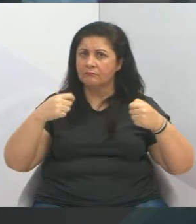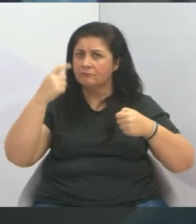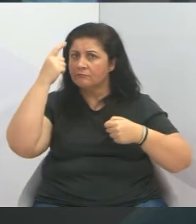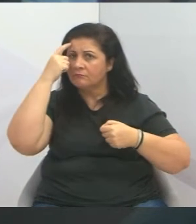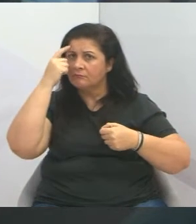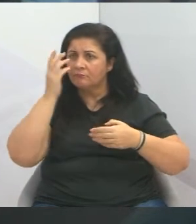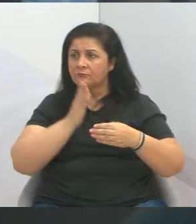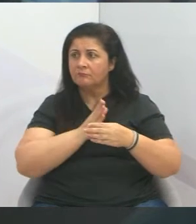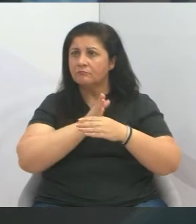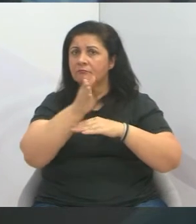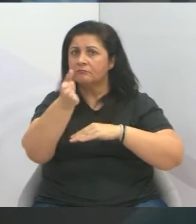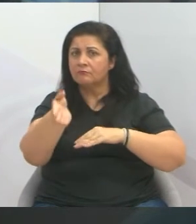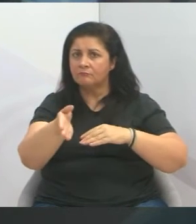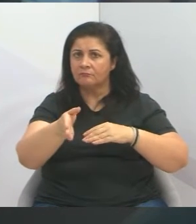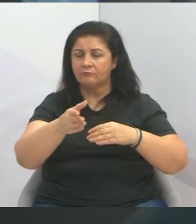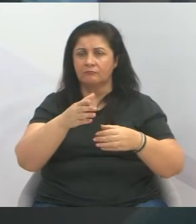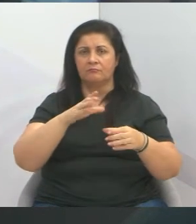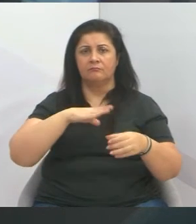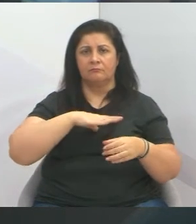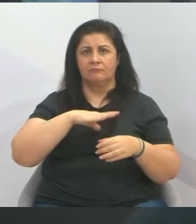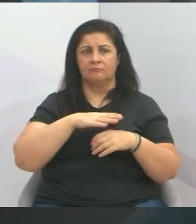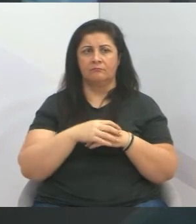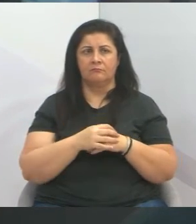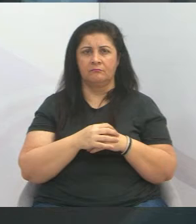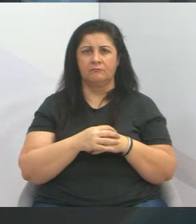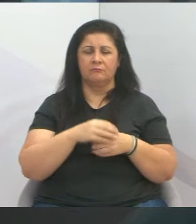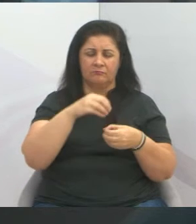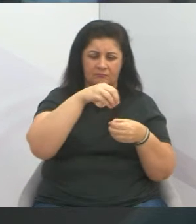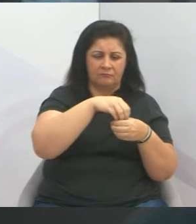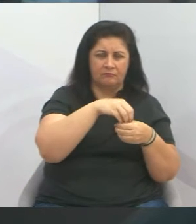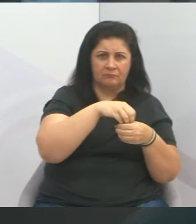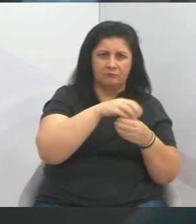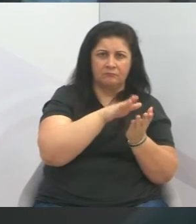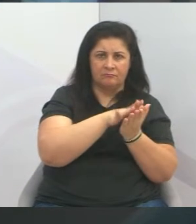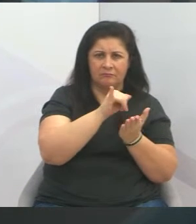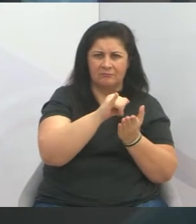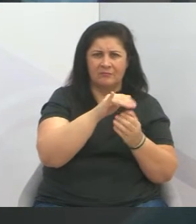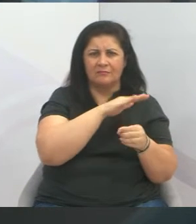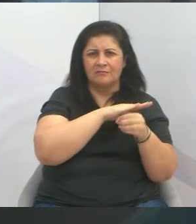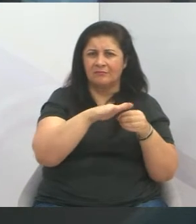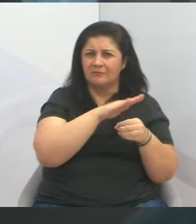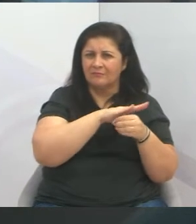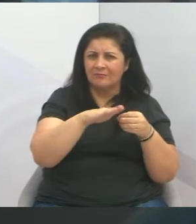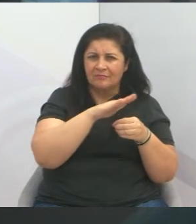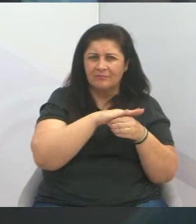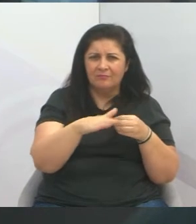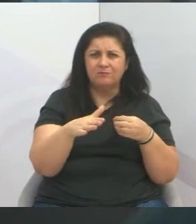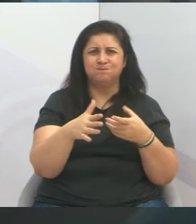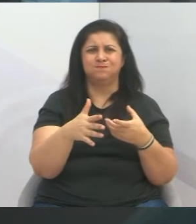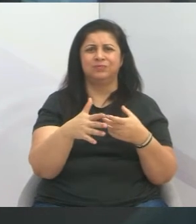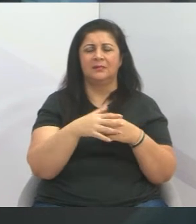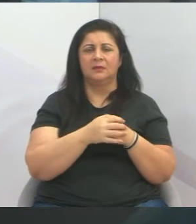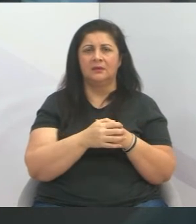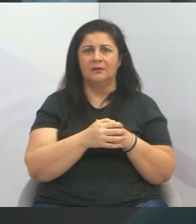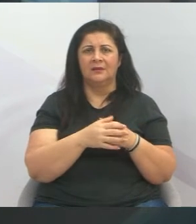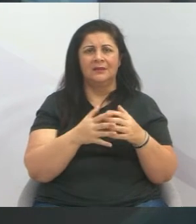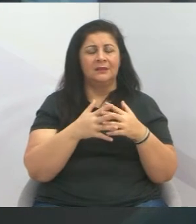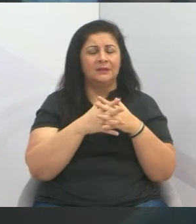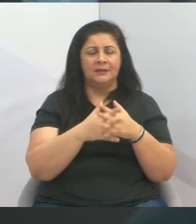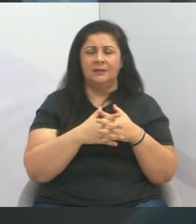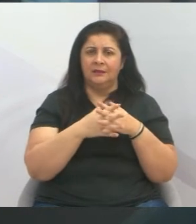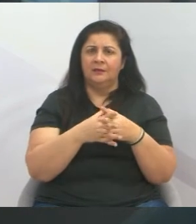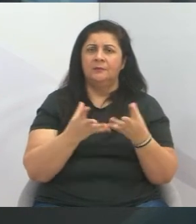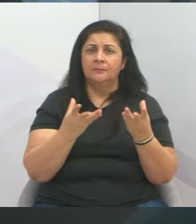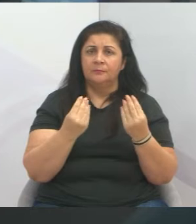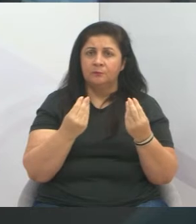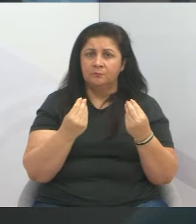cidade né então aqui falando das Linhas internas estão super lotadas que estão com muita com está prejudicando